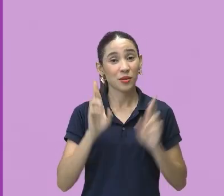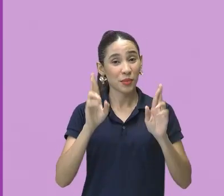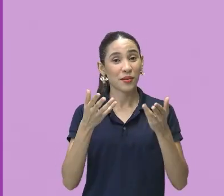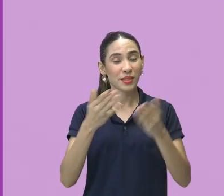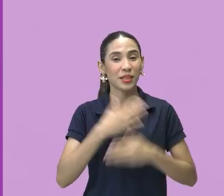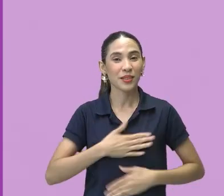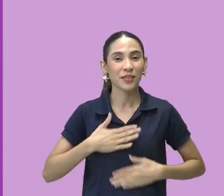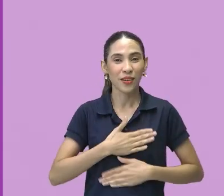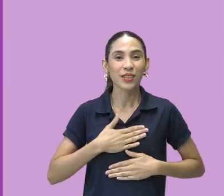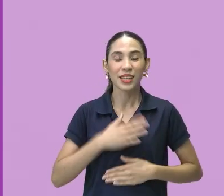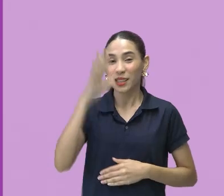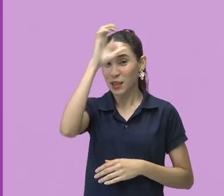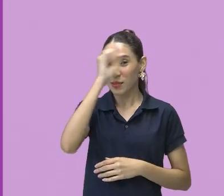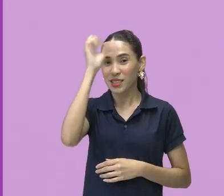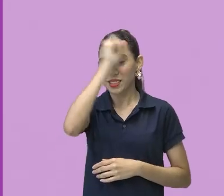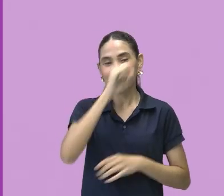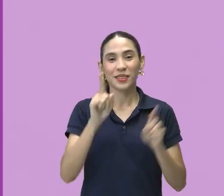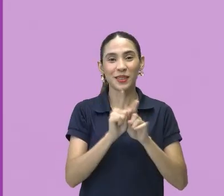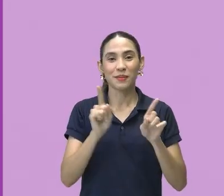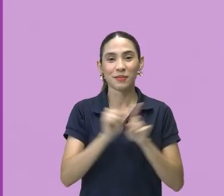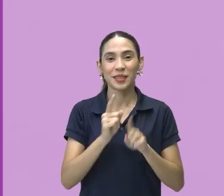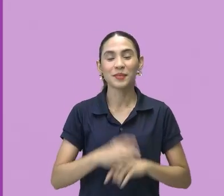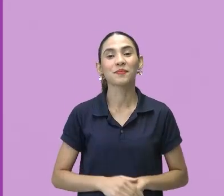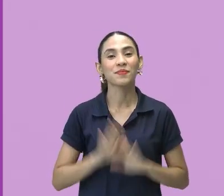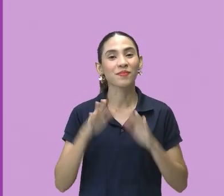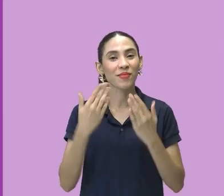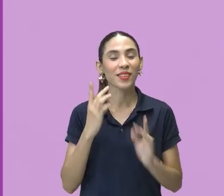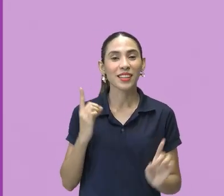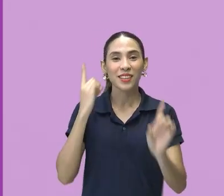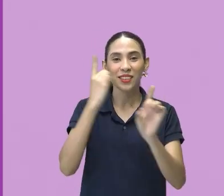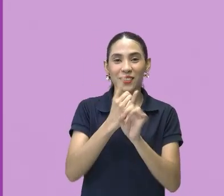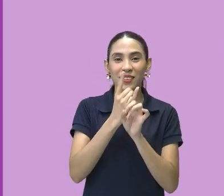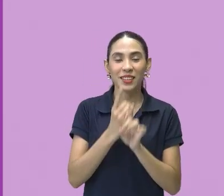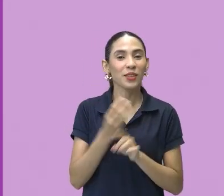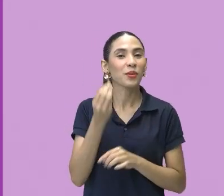tenham gostado e aprendido, né? Logicamente. E a gente se encontra